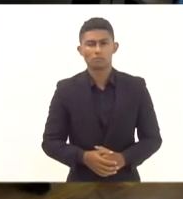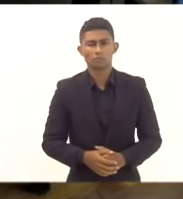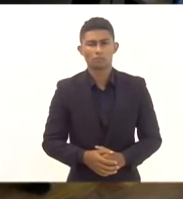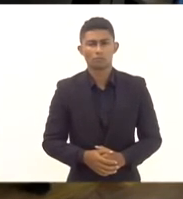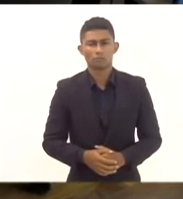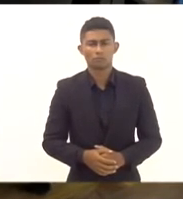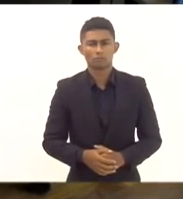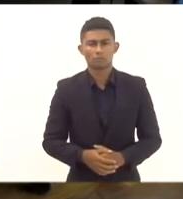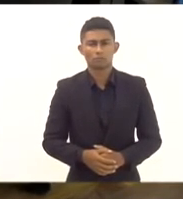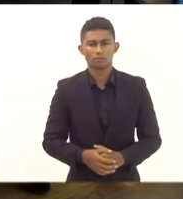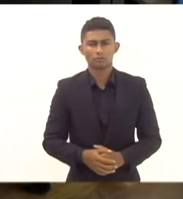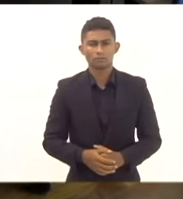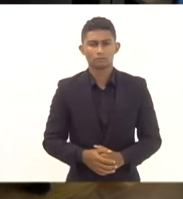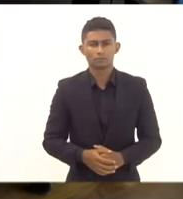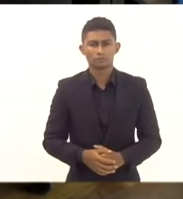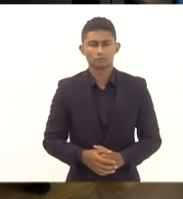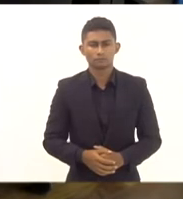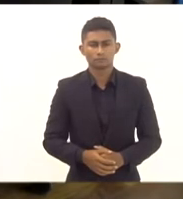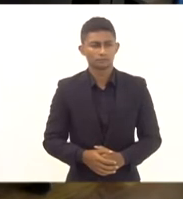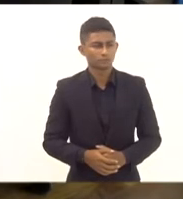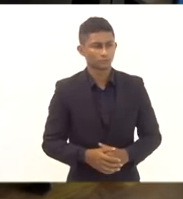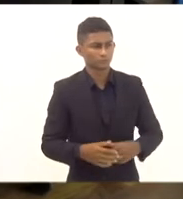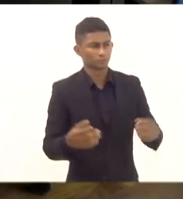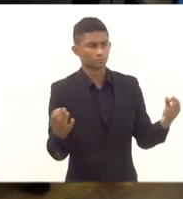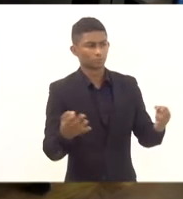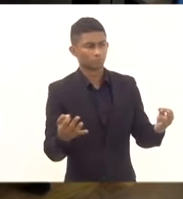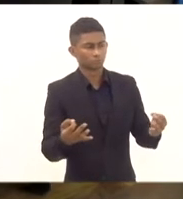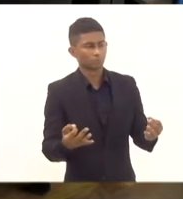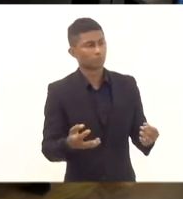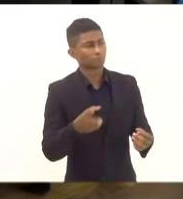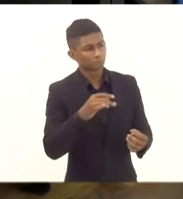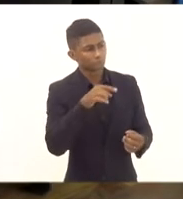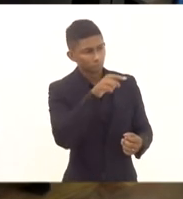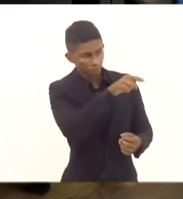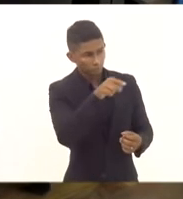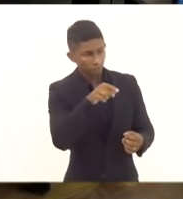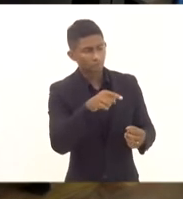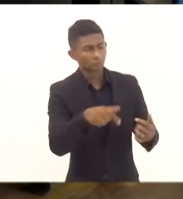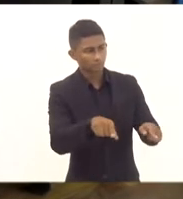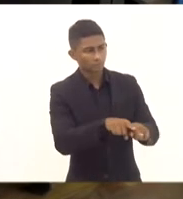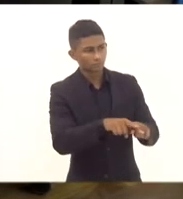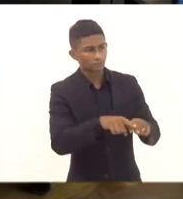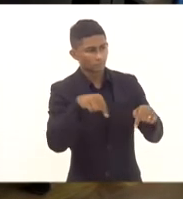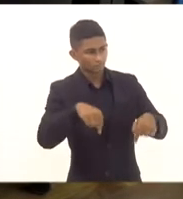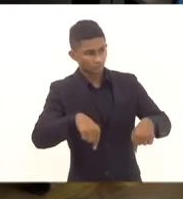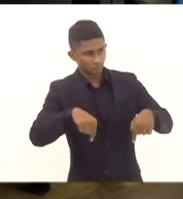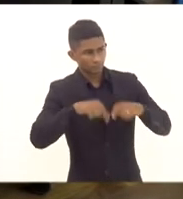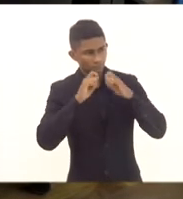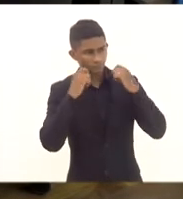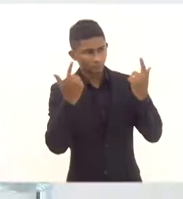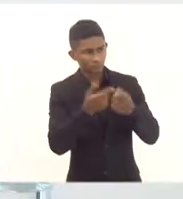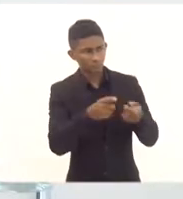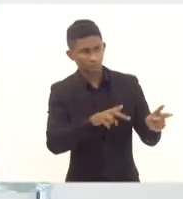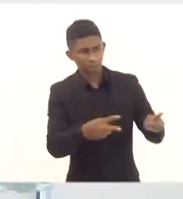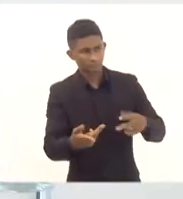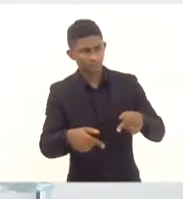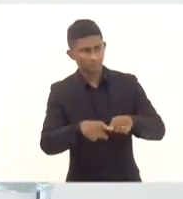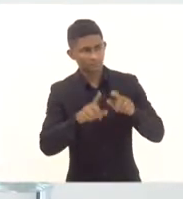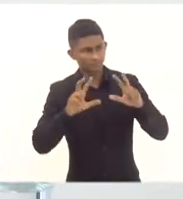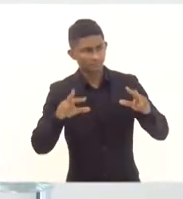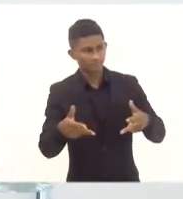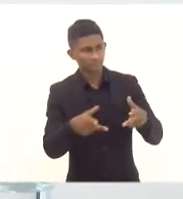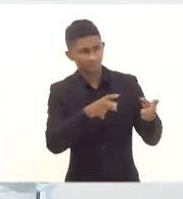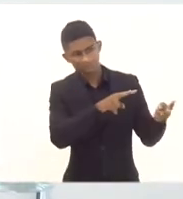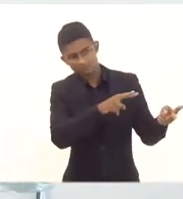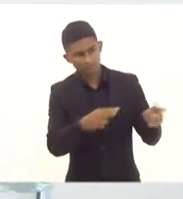o amor o Perfect se puderem também nos enviar a execução